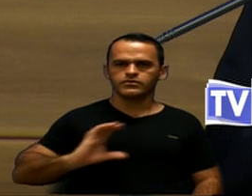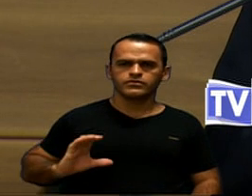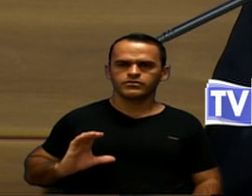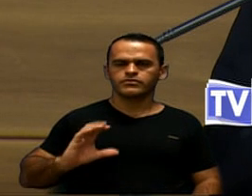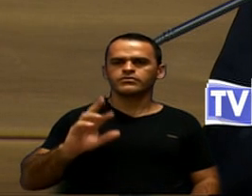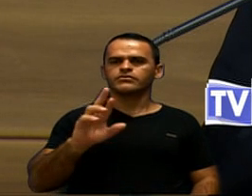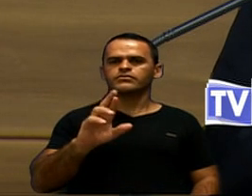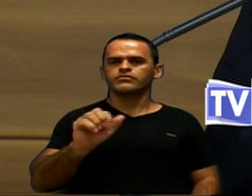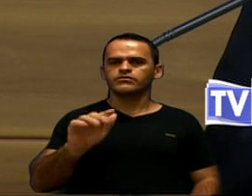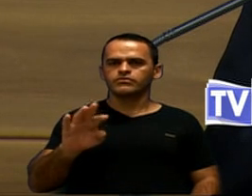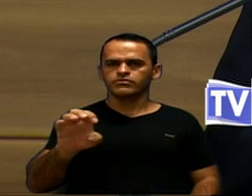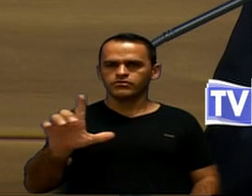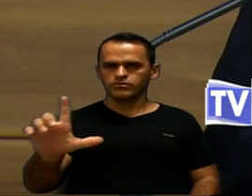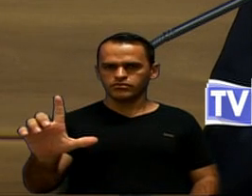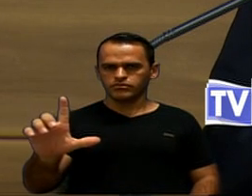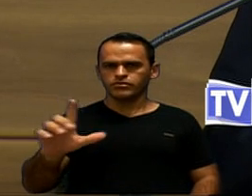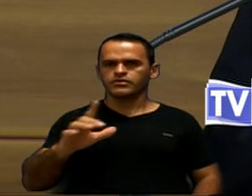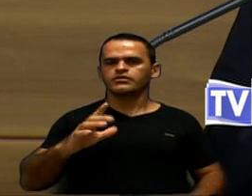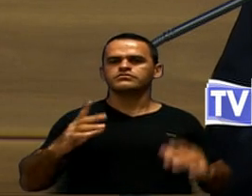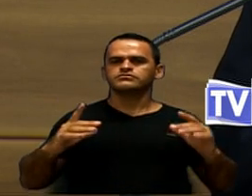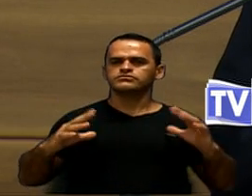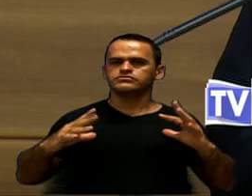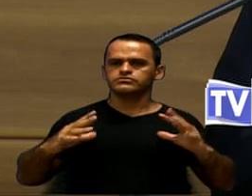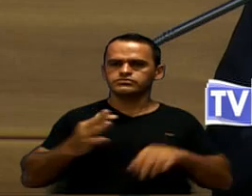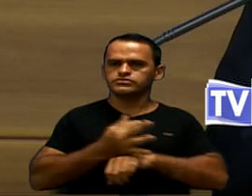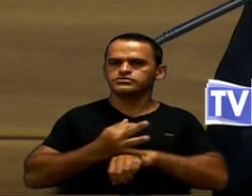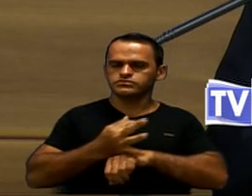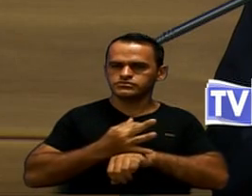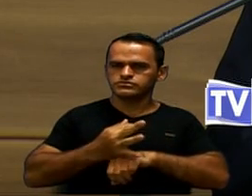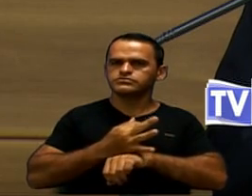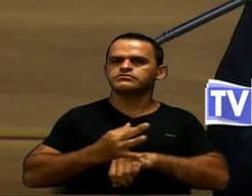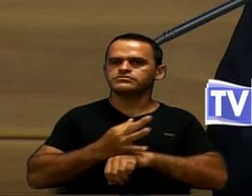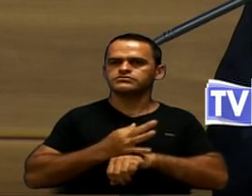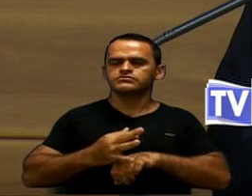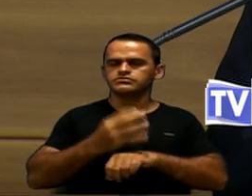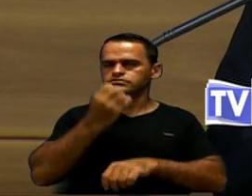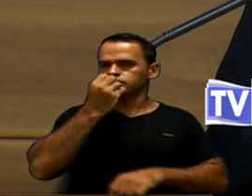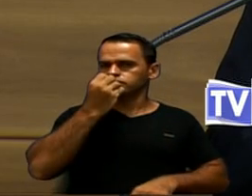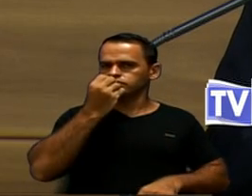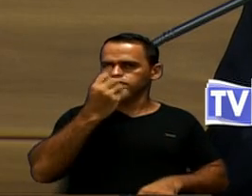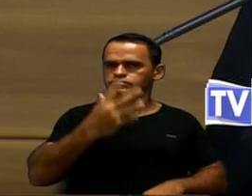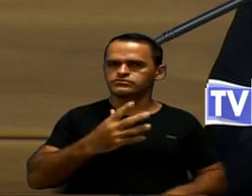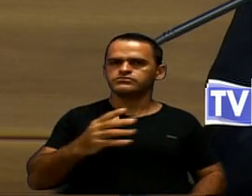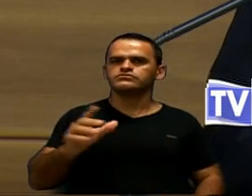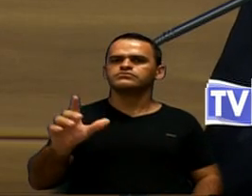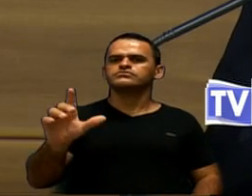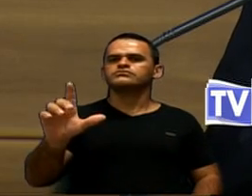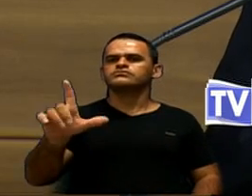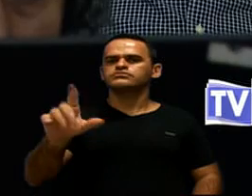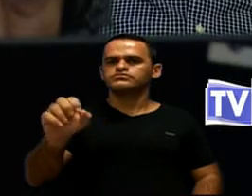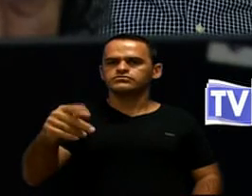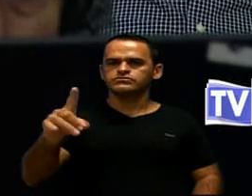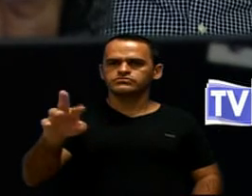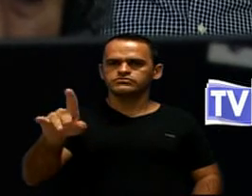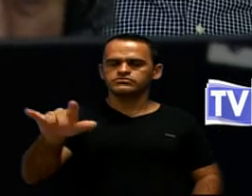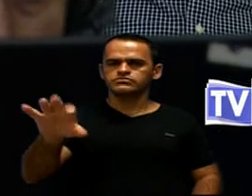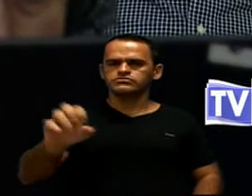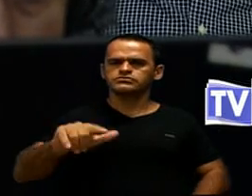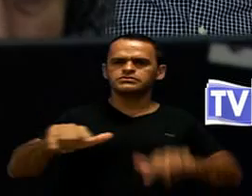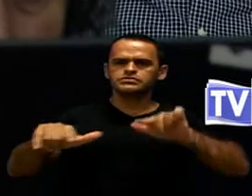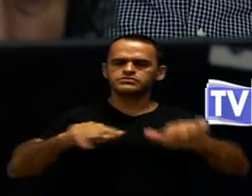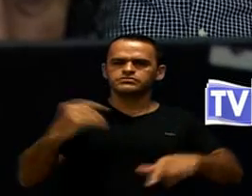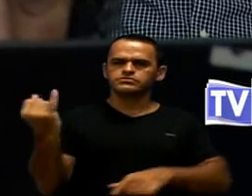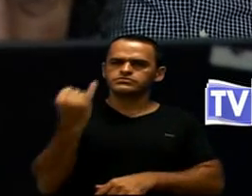Rafael Assiari. Rafael está de férias, ele com muito carinho representa Sorocaba em Londres. Ele trabalha, exerce um trabalho